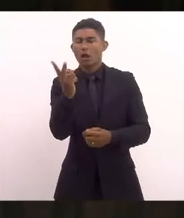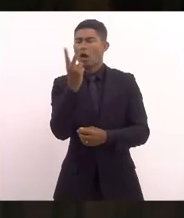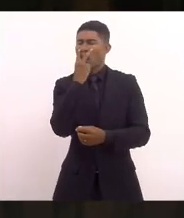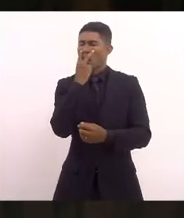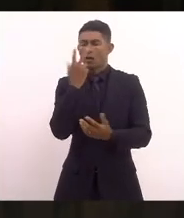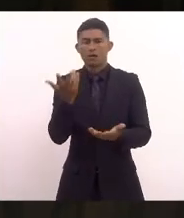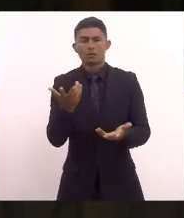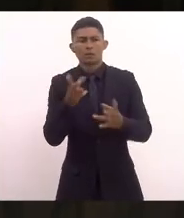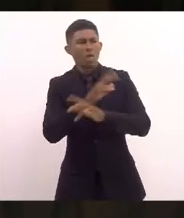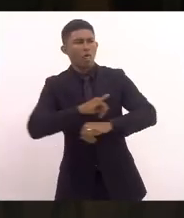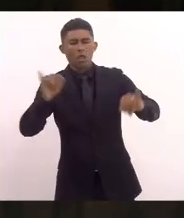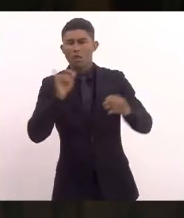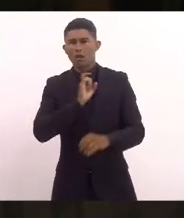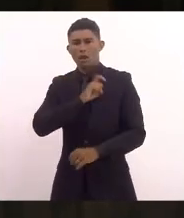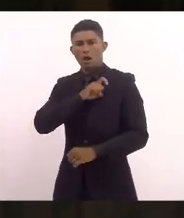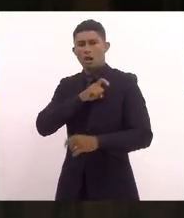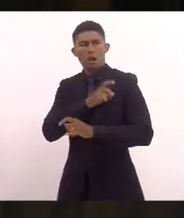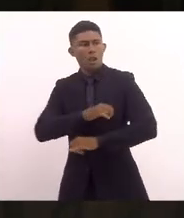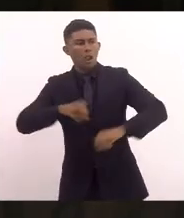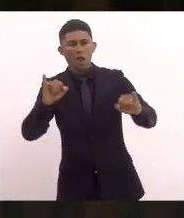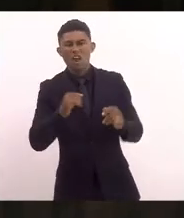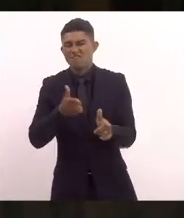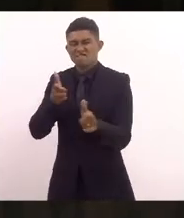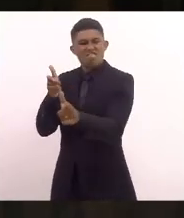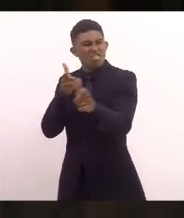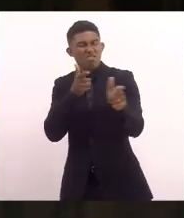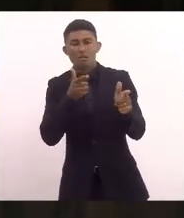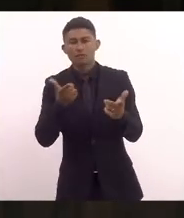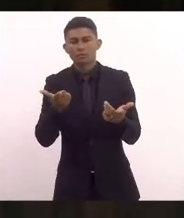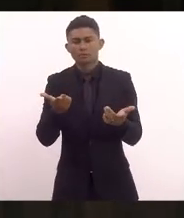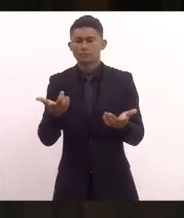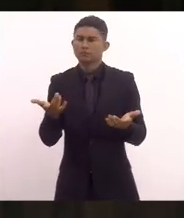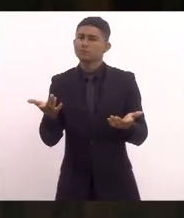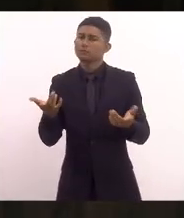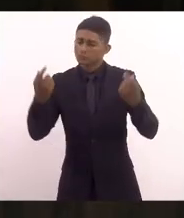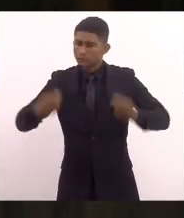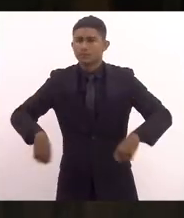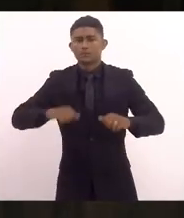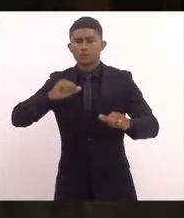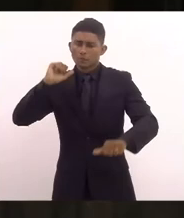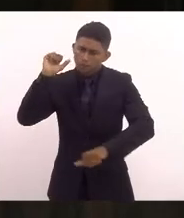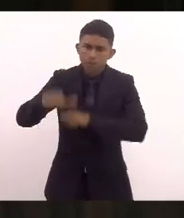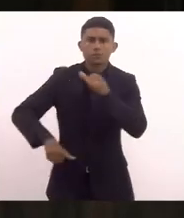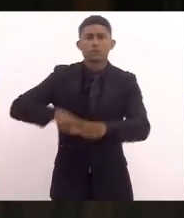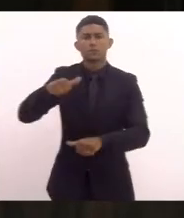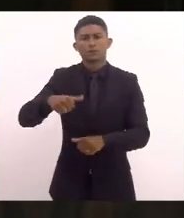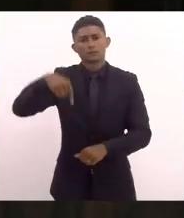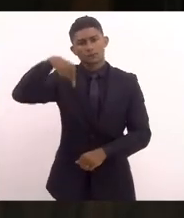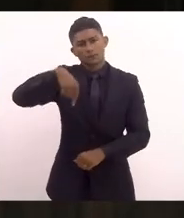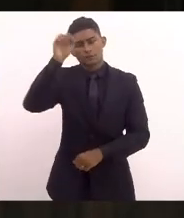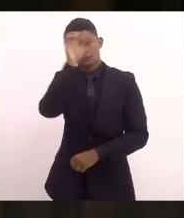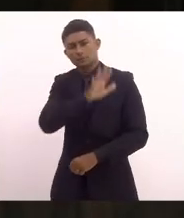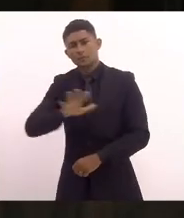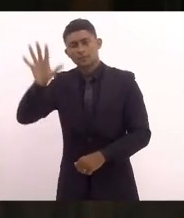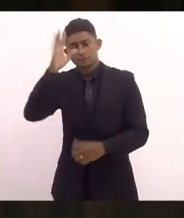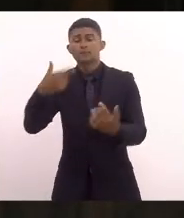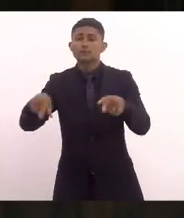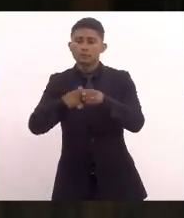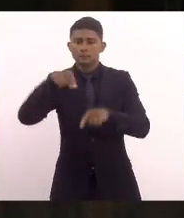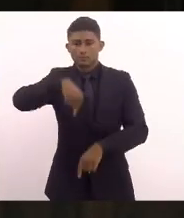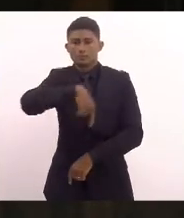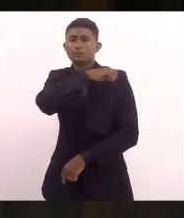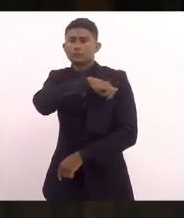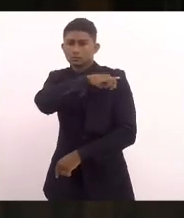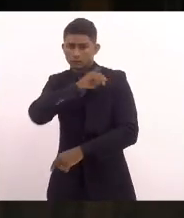arminha. Então, a gente precisa mudar esse jogo, não só no país, mas também no estado do Rio de